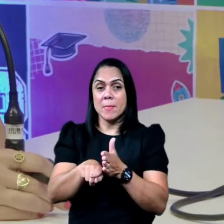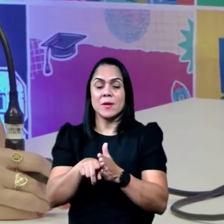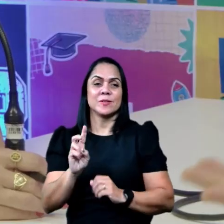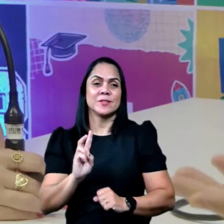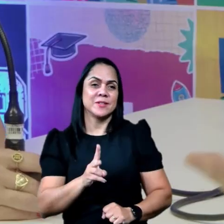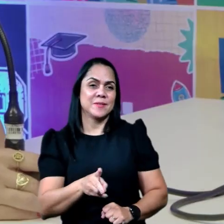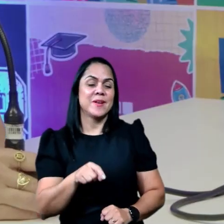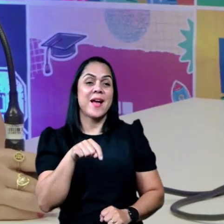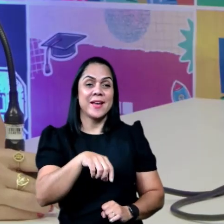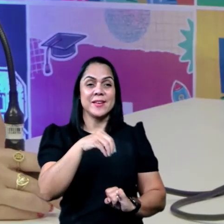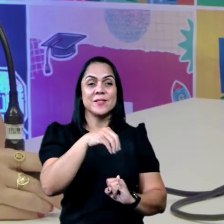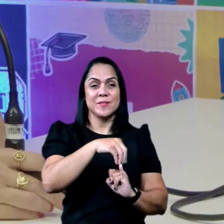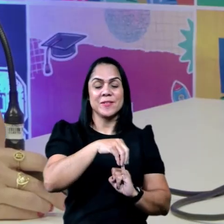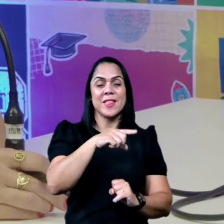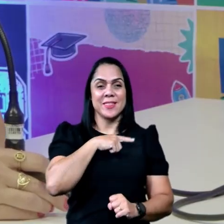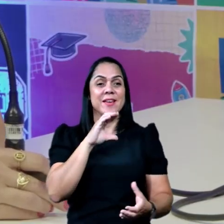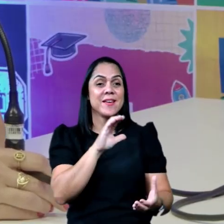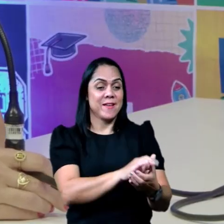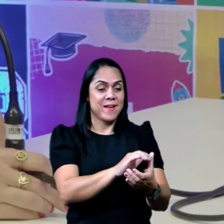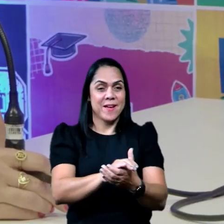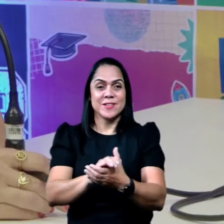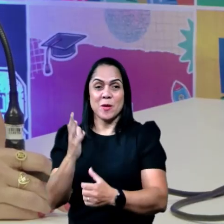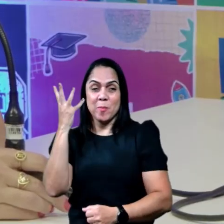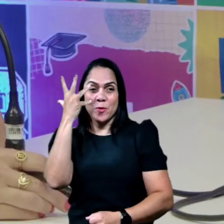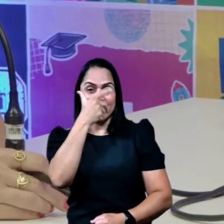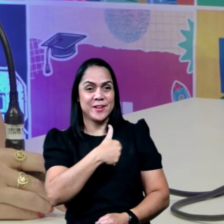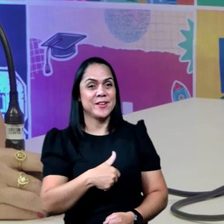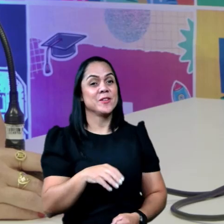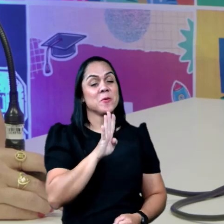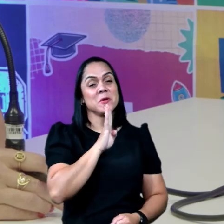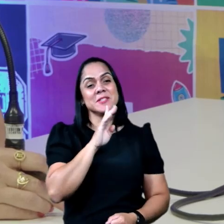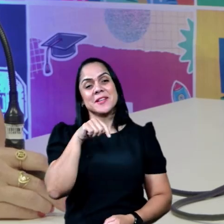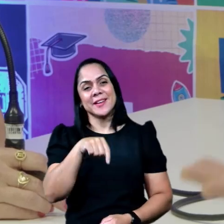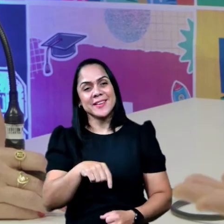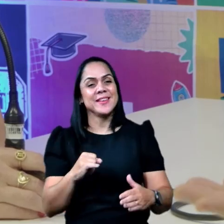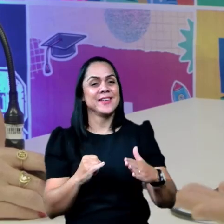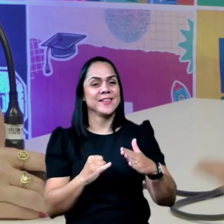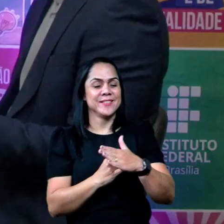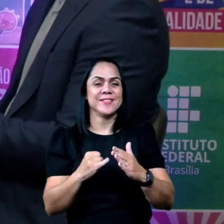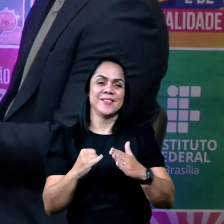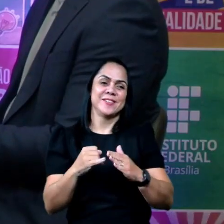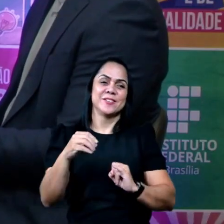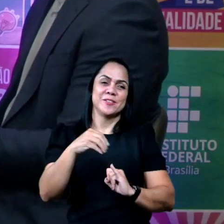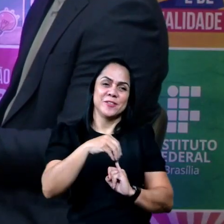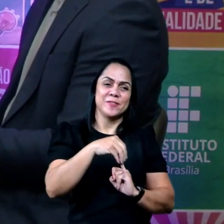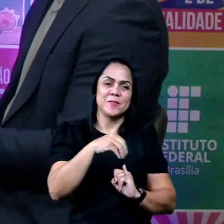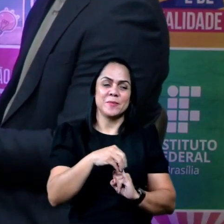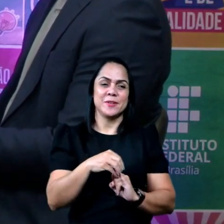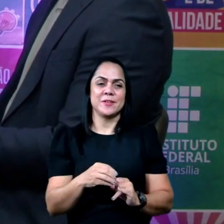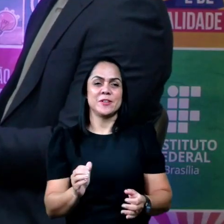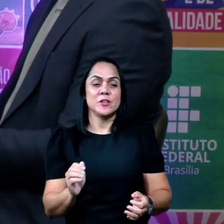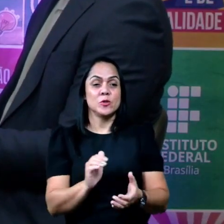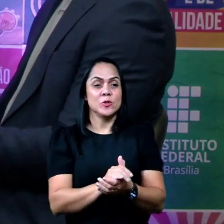casais, e uns casais muito bonitos, inclusive, que Então, se conheceram aqui e que passam muito bem. O IFB juntando casais.